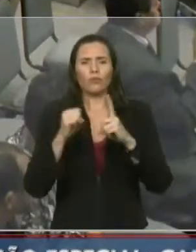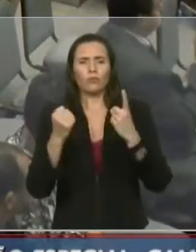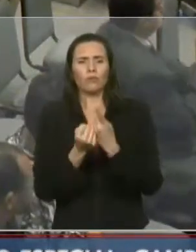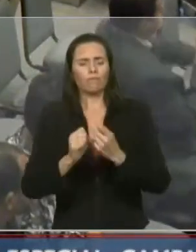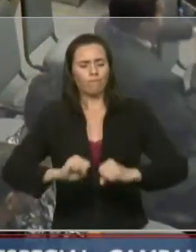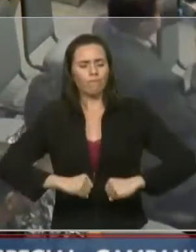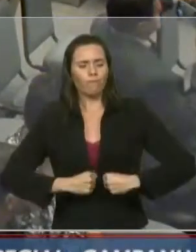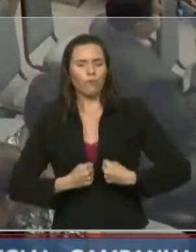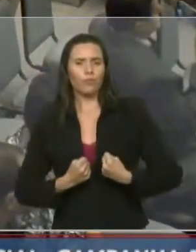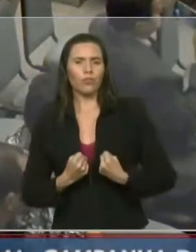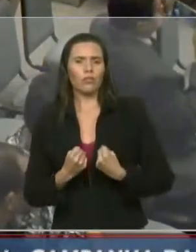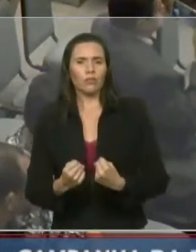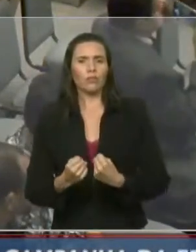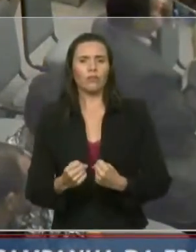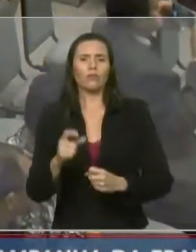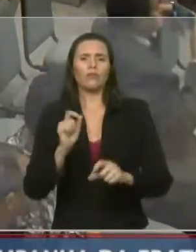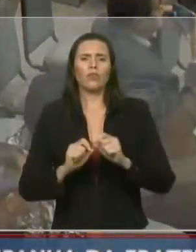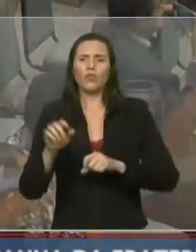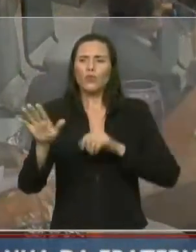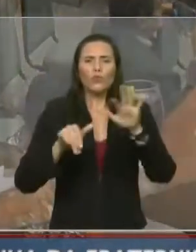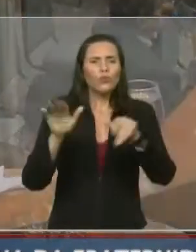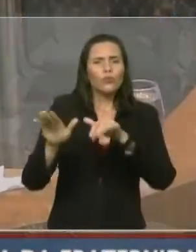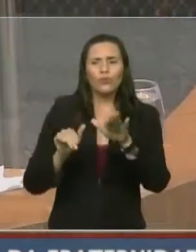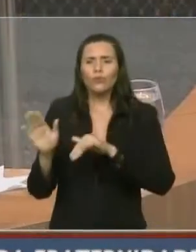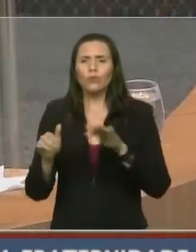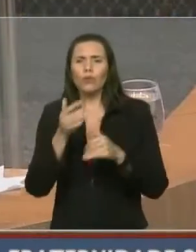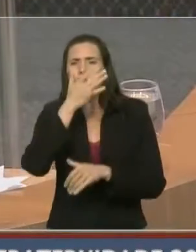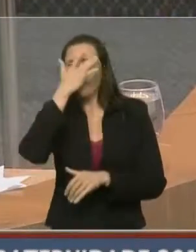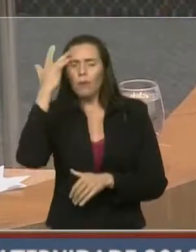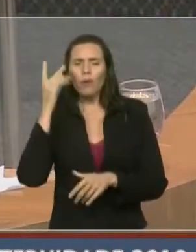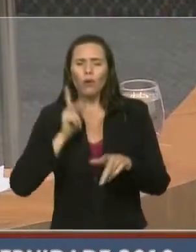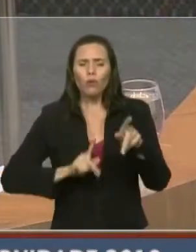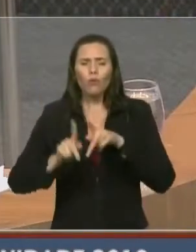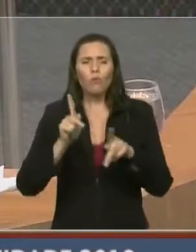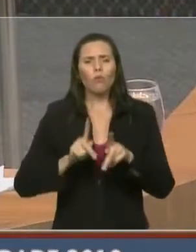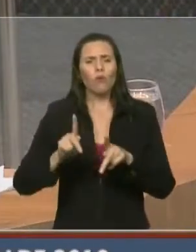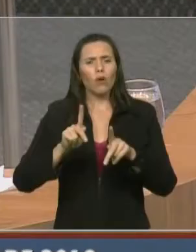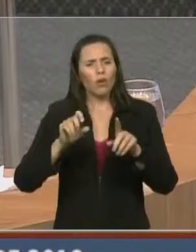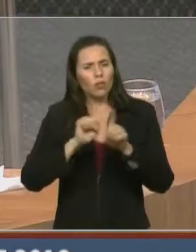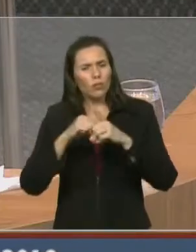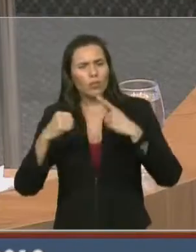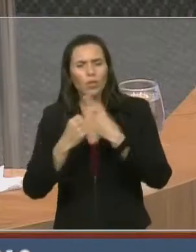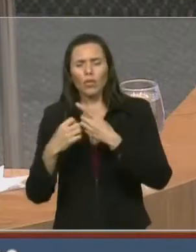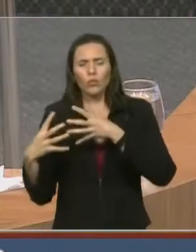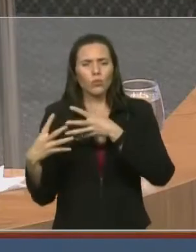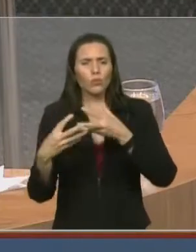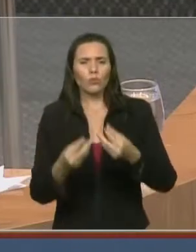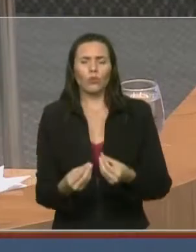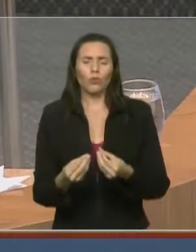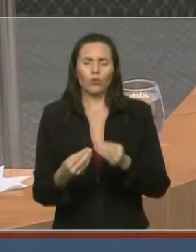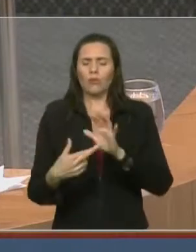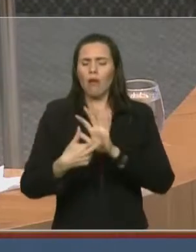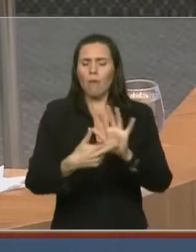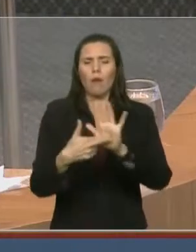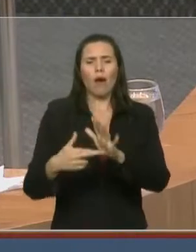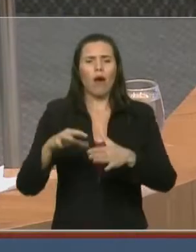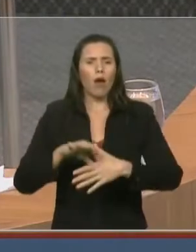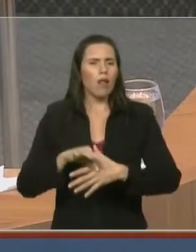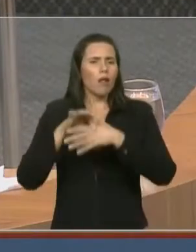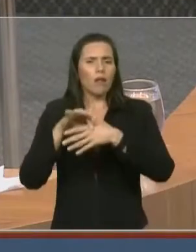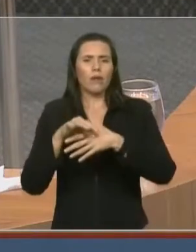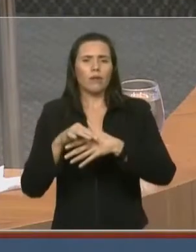fortalecendo canais de participação efetiva da sociedade e de suas entidades representativas